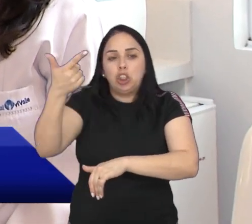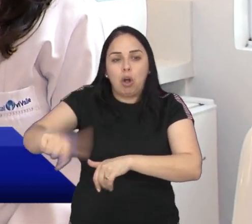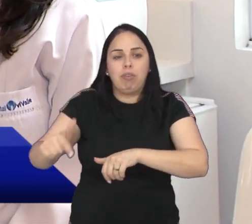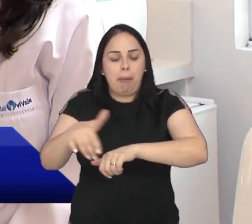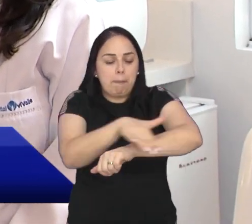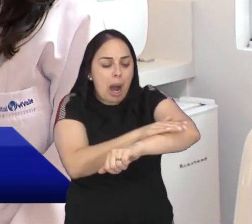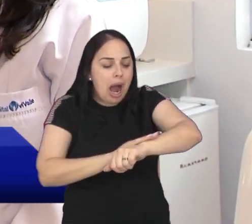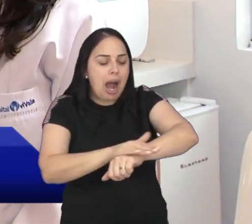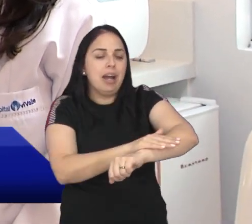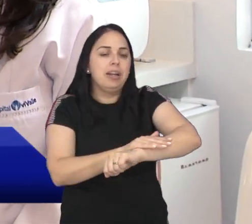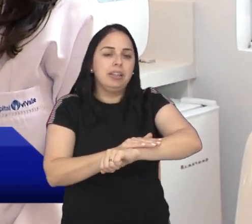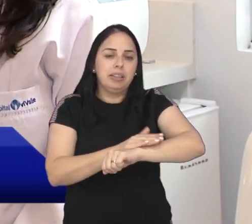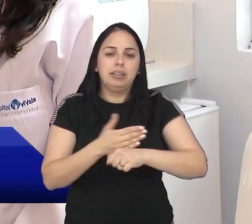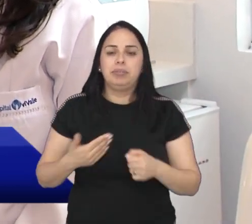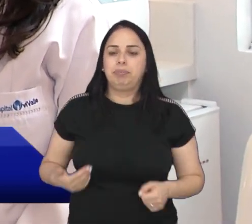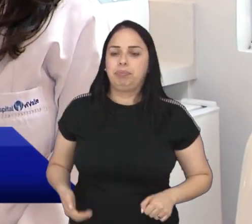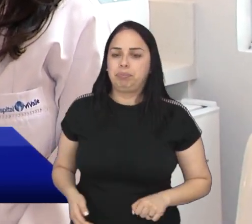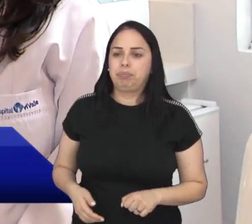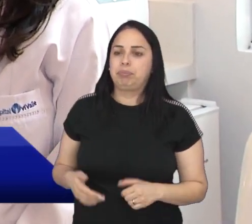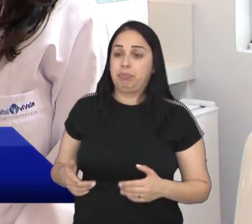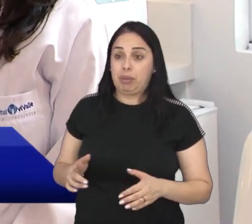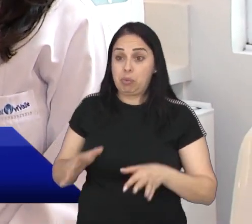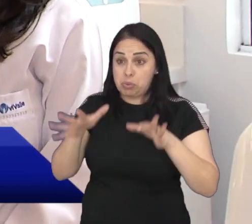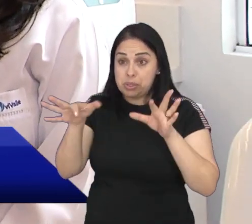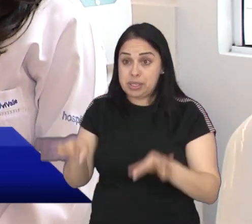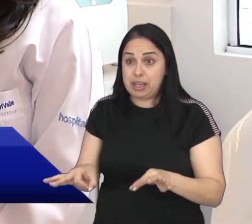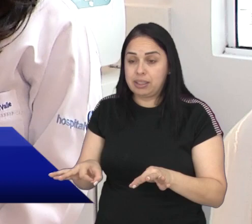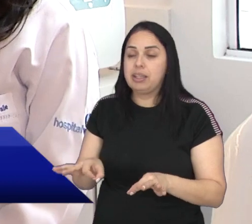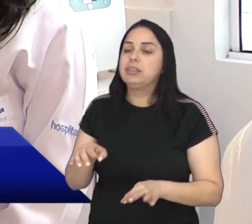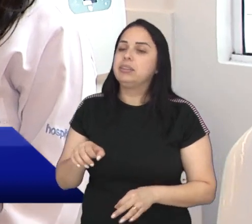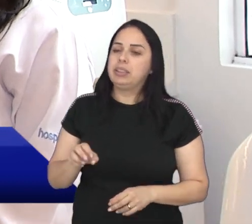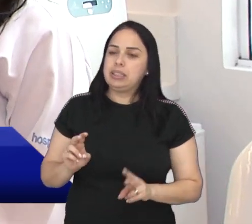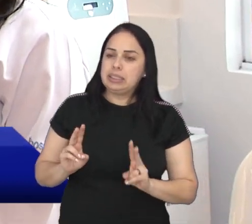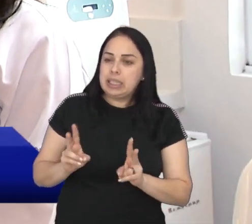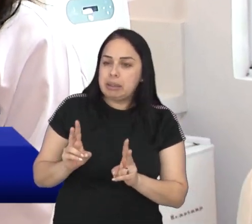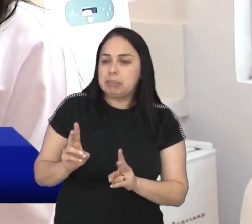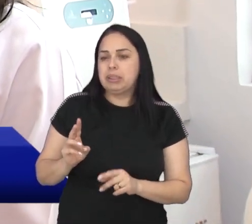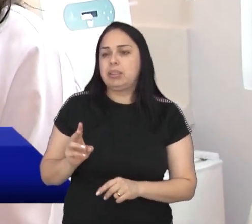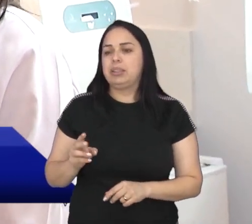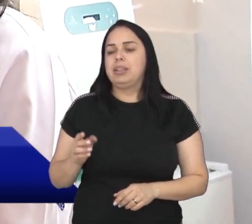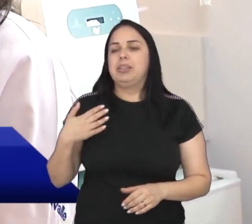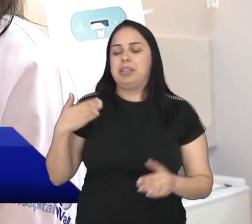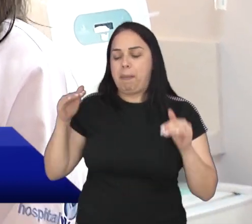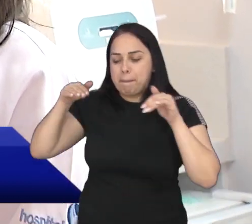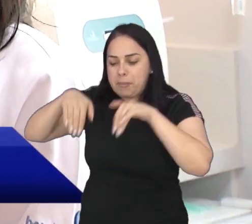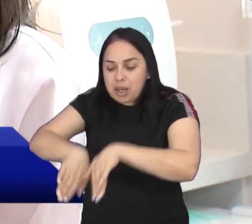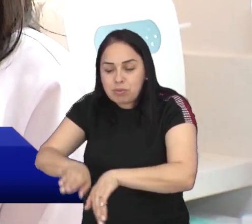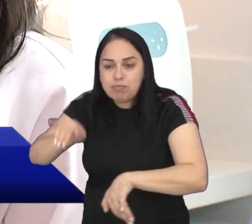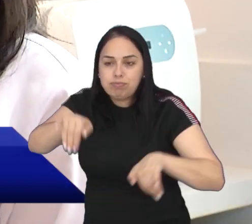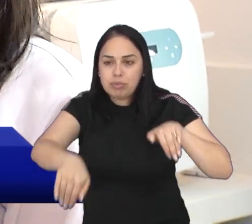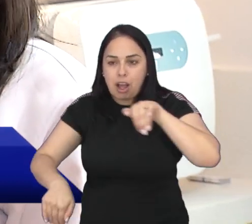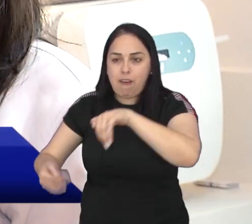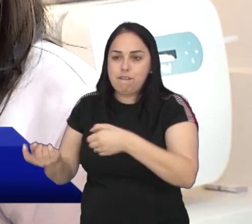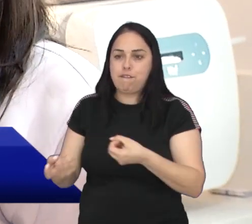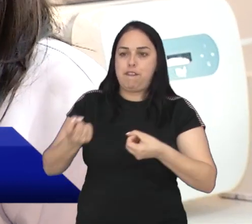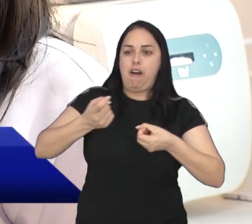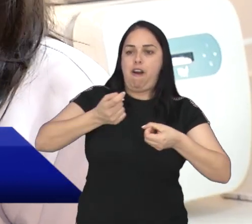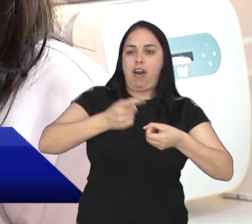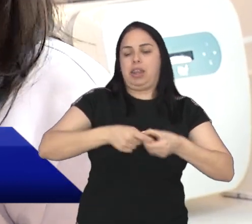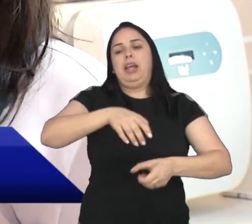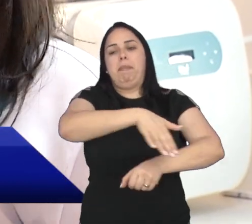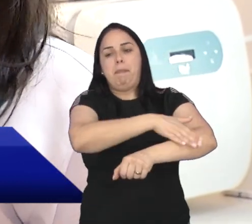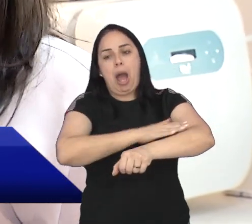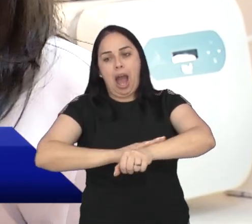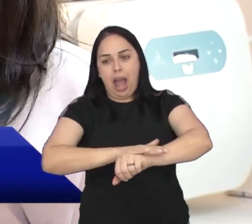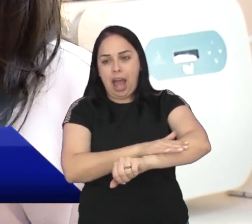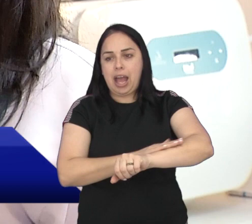quanto tempo a gente reaplica, a quantidade que a gente aplica? O ideal é reaplicar a cada mergulho, tá?